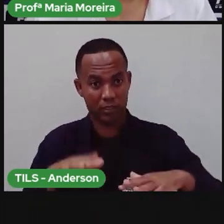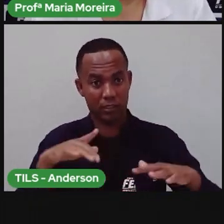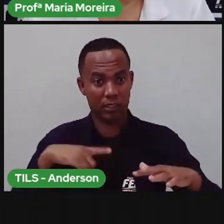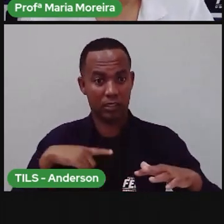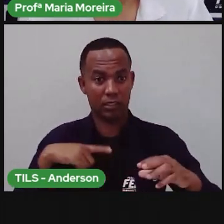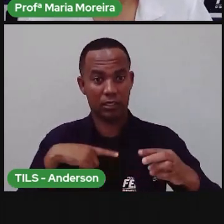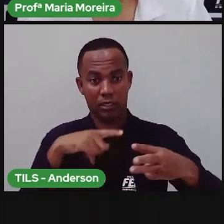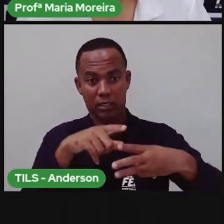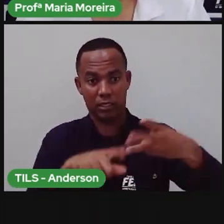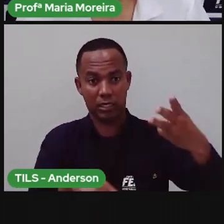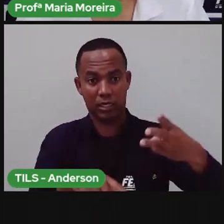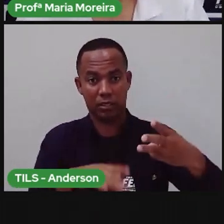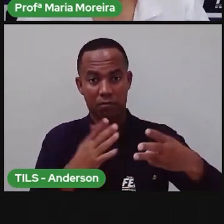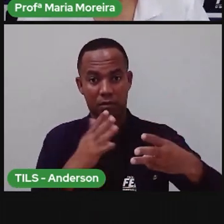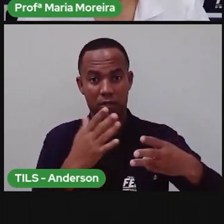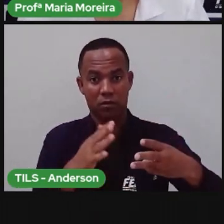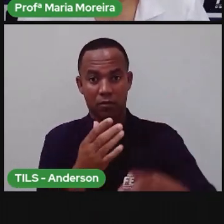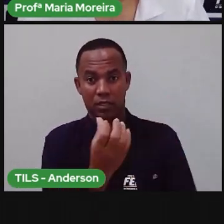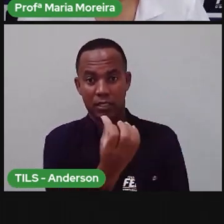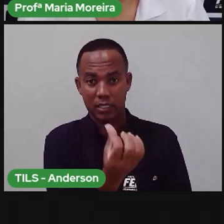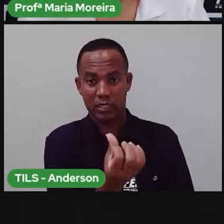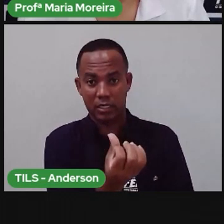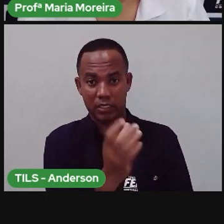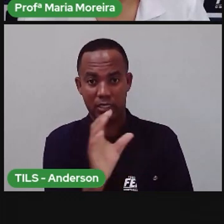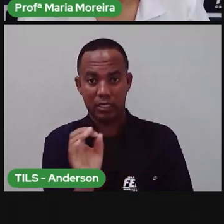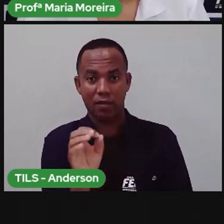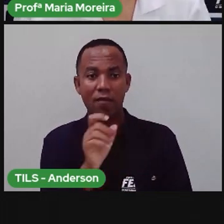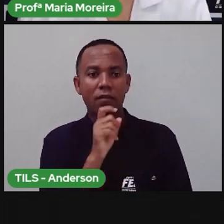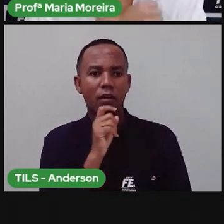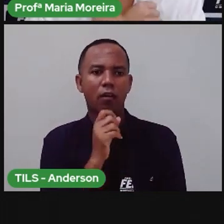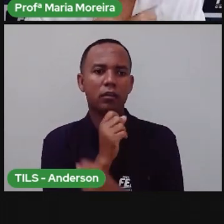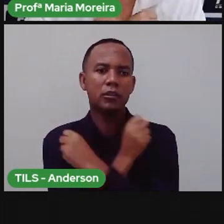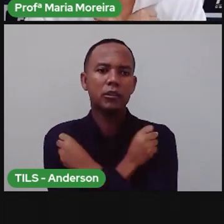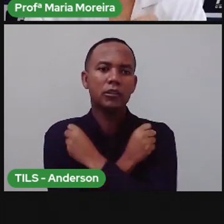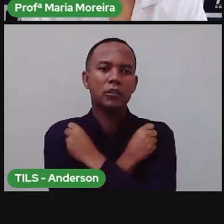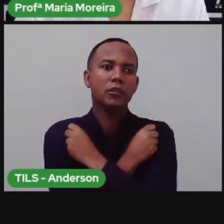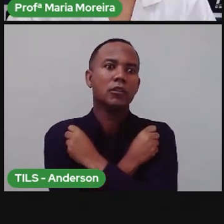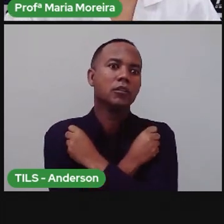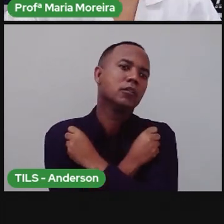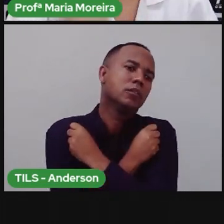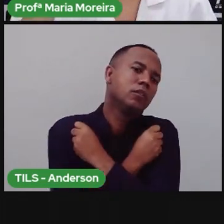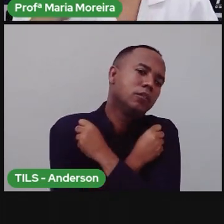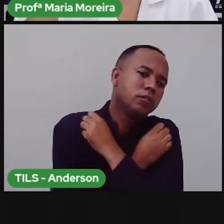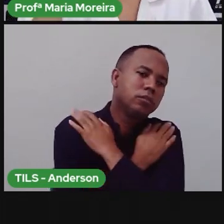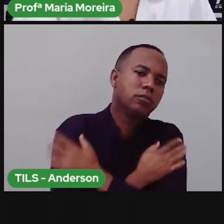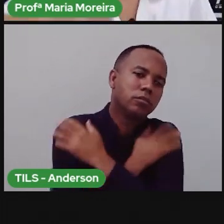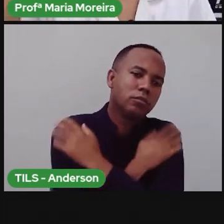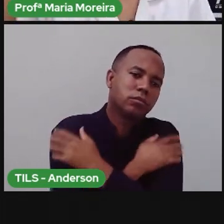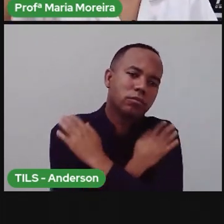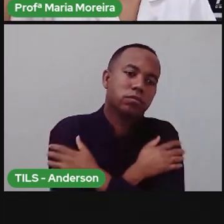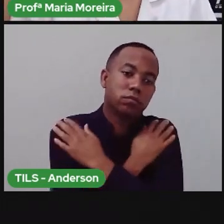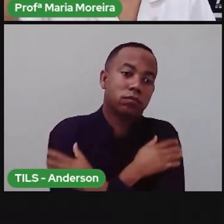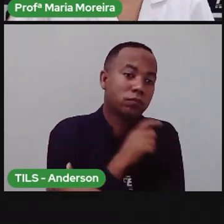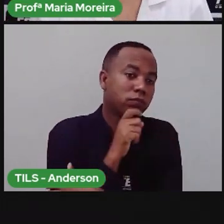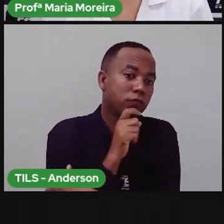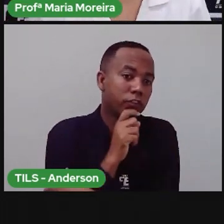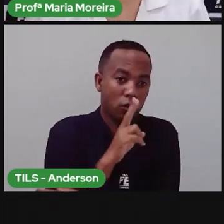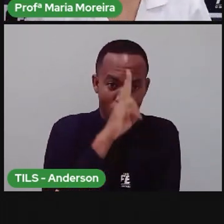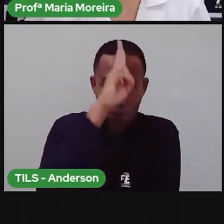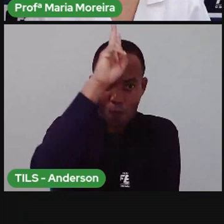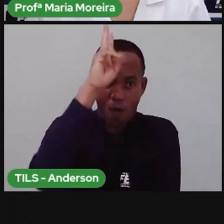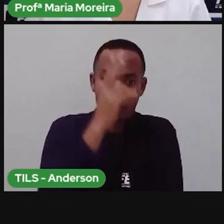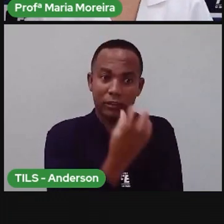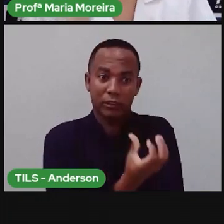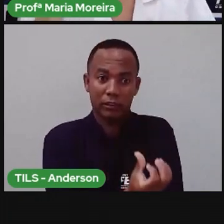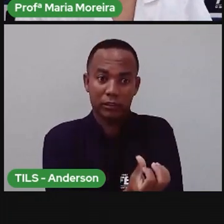que ultrapassa 60 graus negativos. É muito frio, 60 graus abaixo de